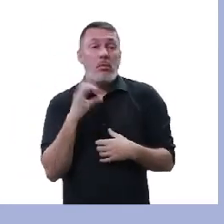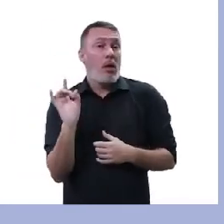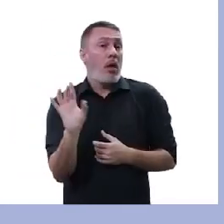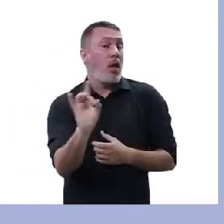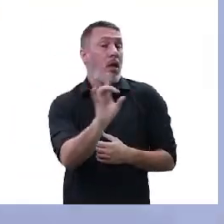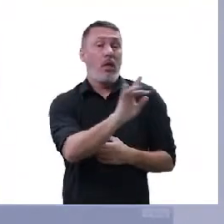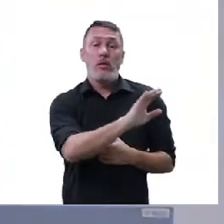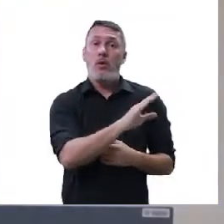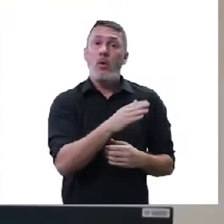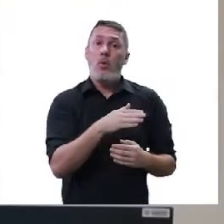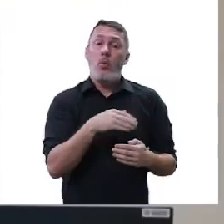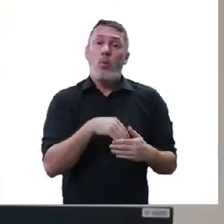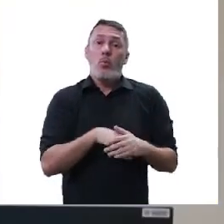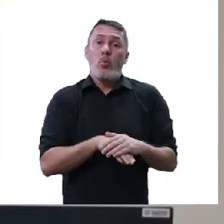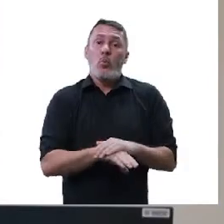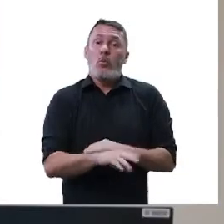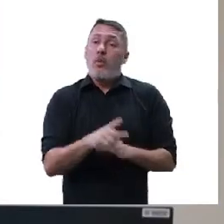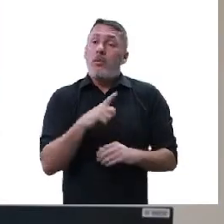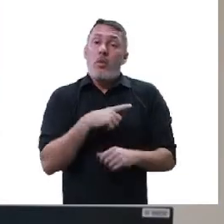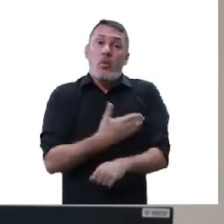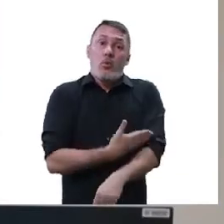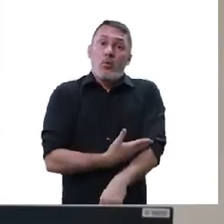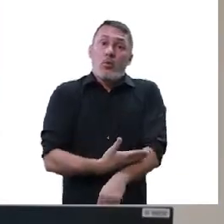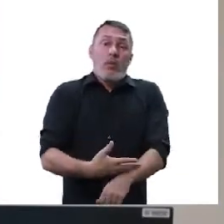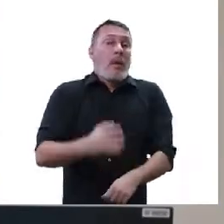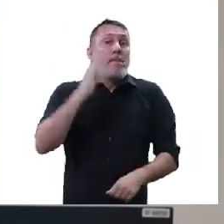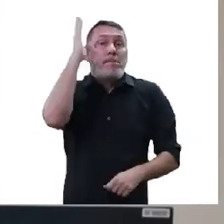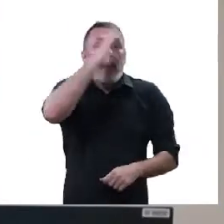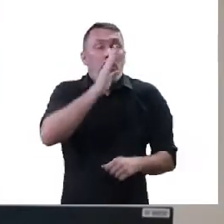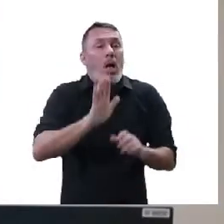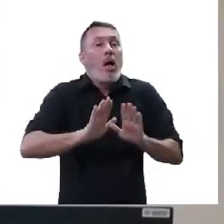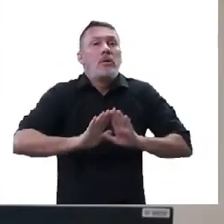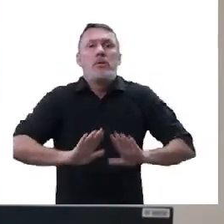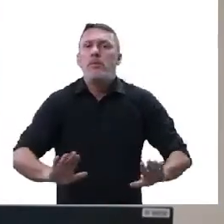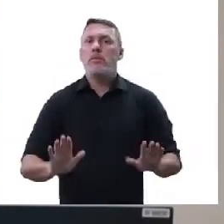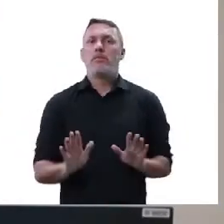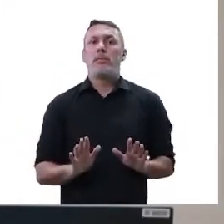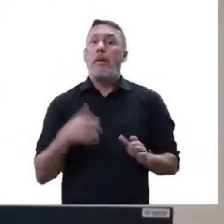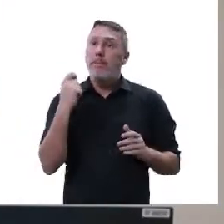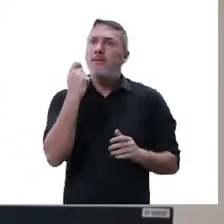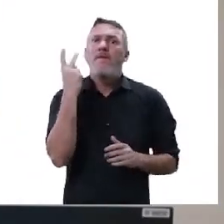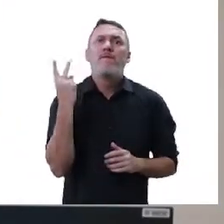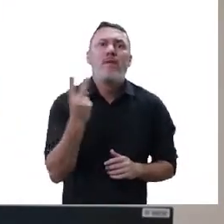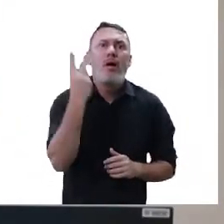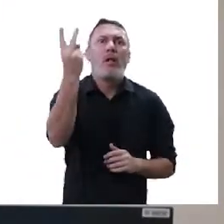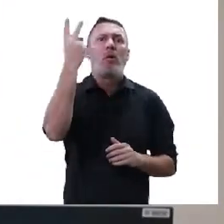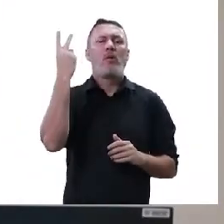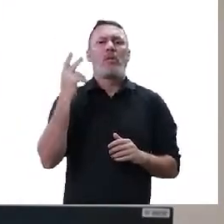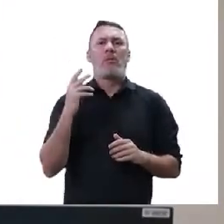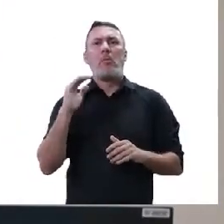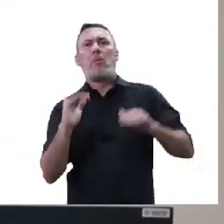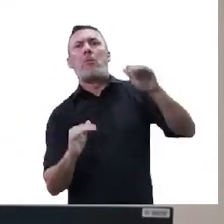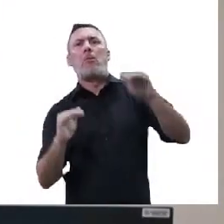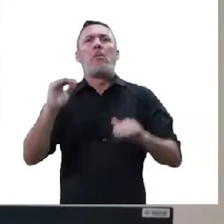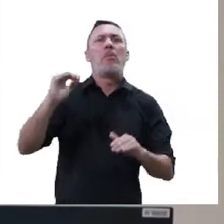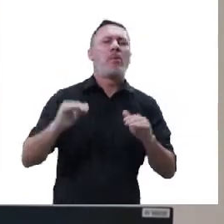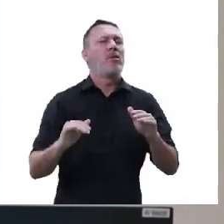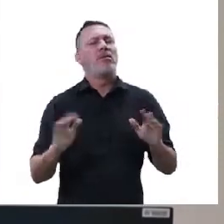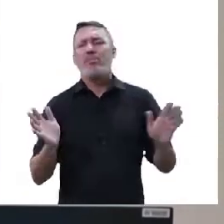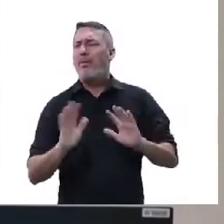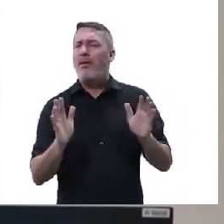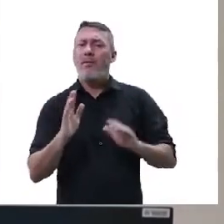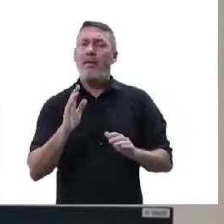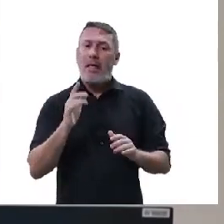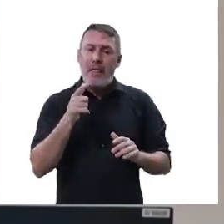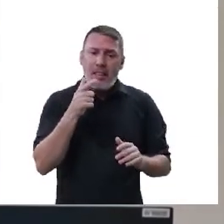achar viável. O brasileiro é esse. Vamos valorizar a nossa linguagem, vamos